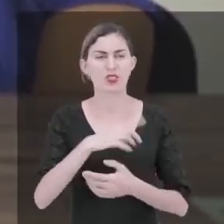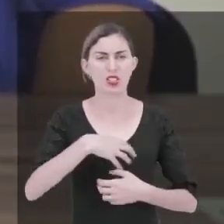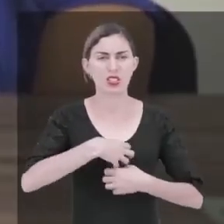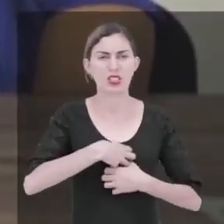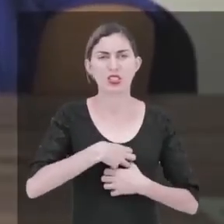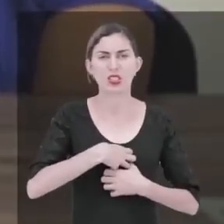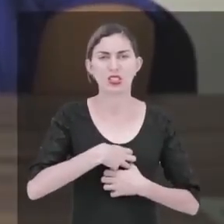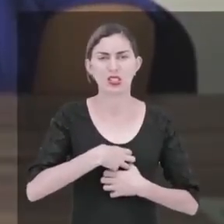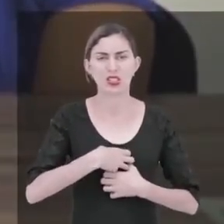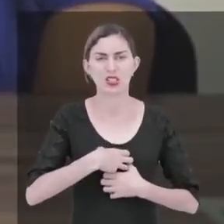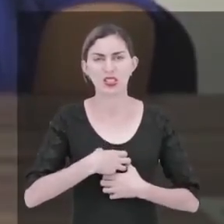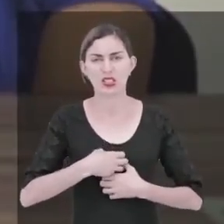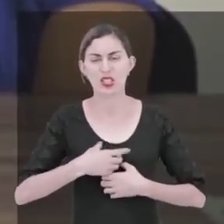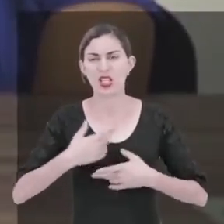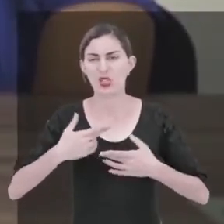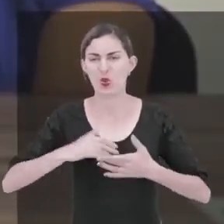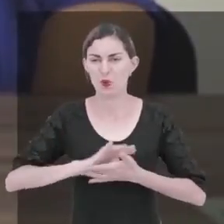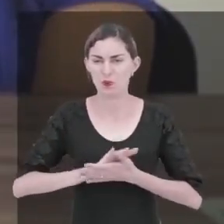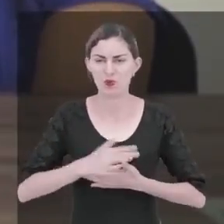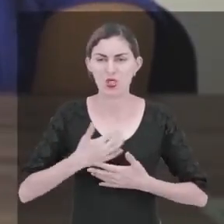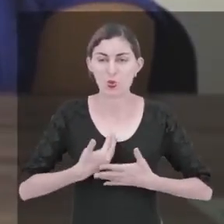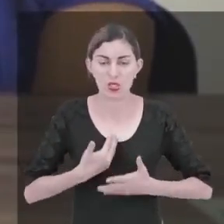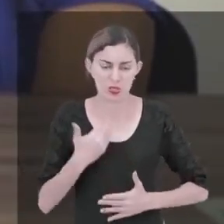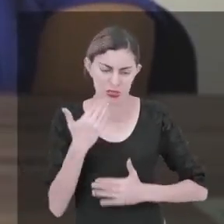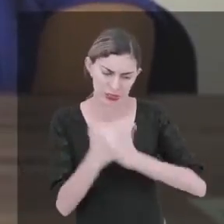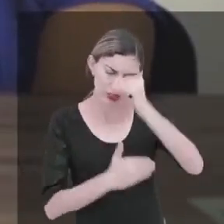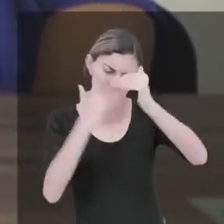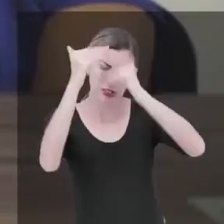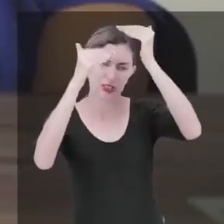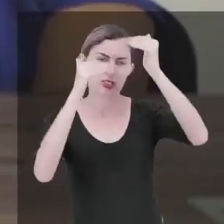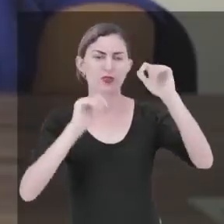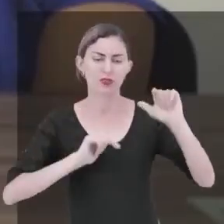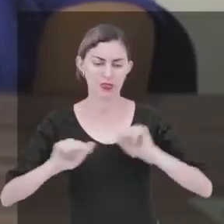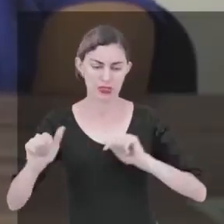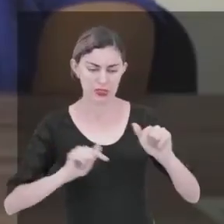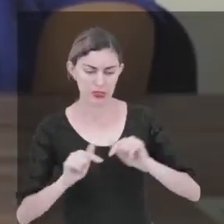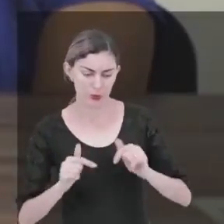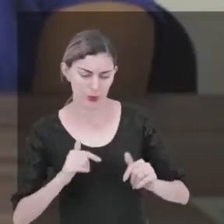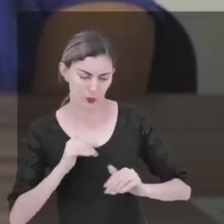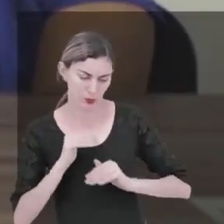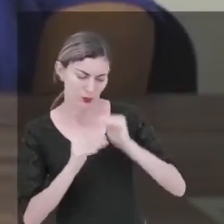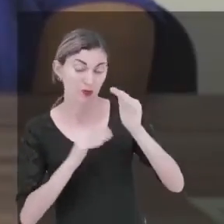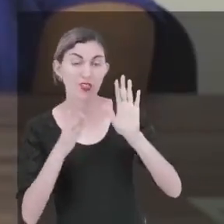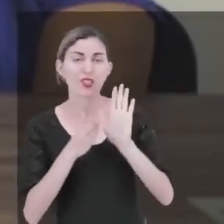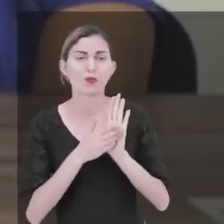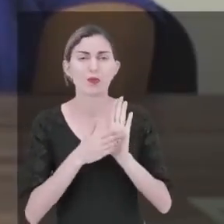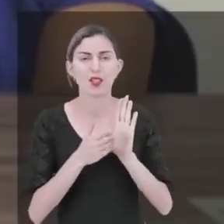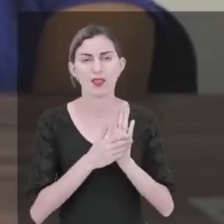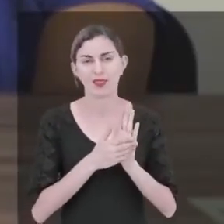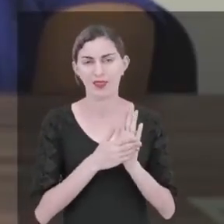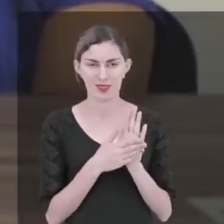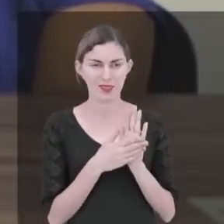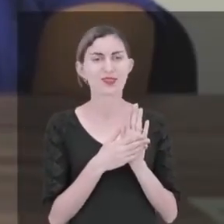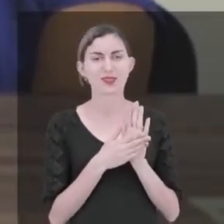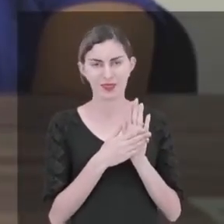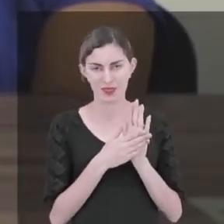Ele se sente instigado a desenvolver sua atividade quando ele tem